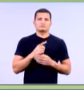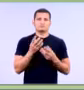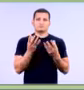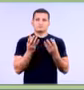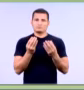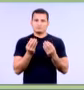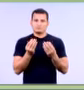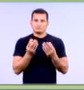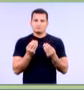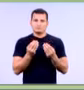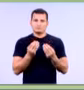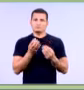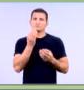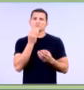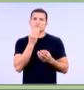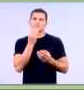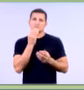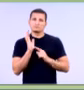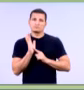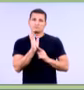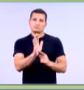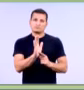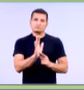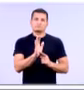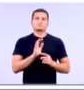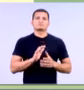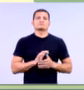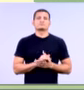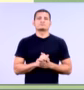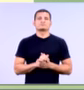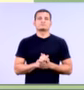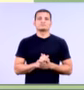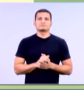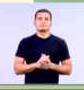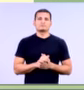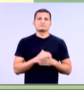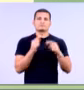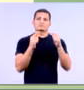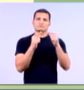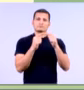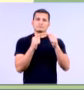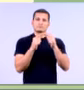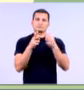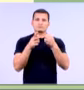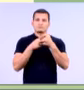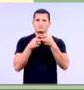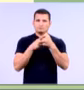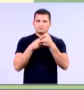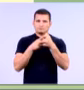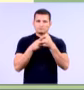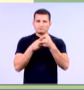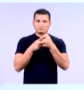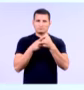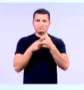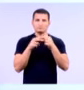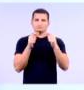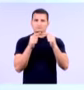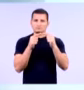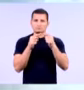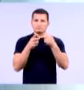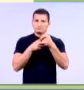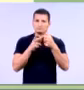muitas chances para demonstrar nosso talento. E a concordância verbal, professora Tayane? A concordância verbal, ela